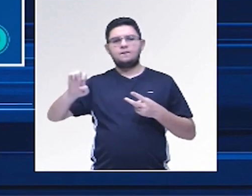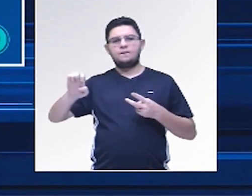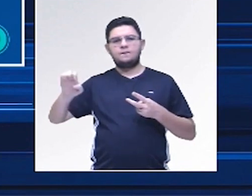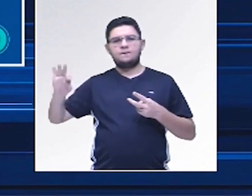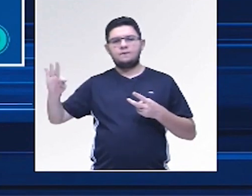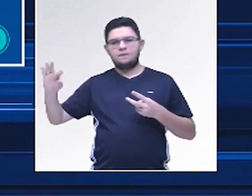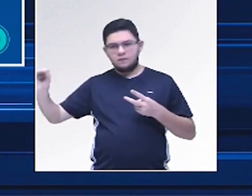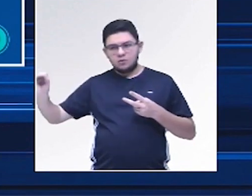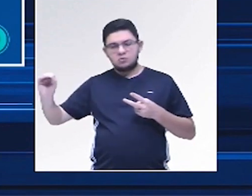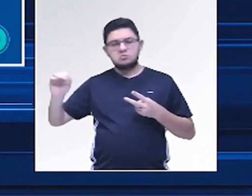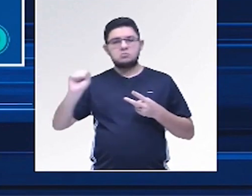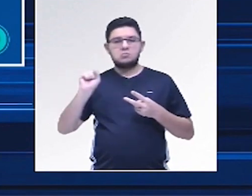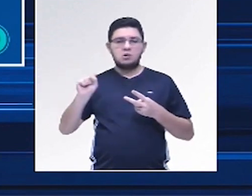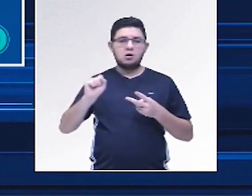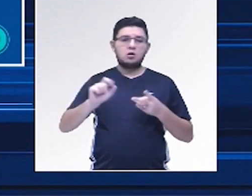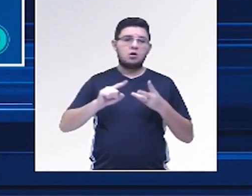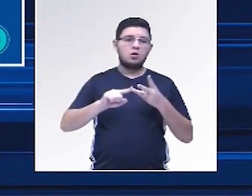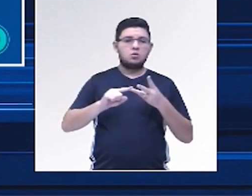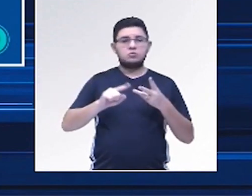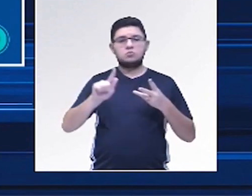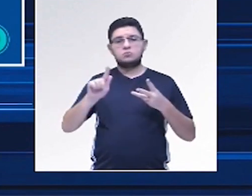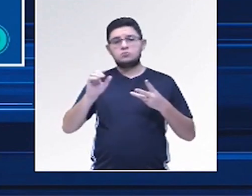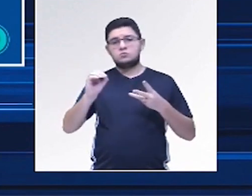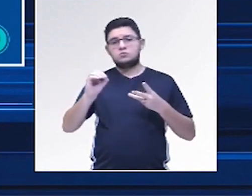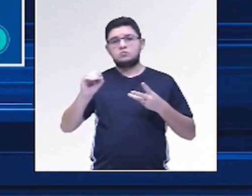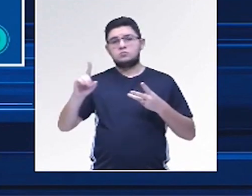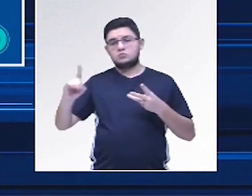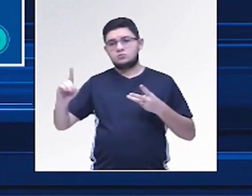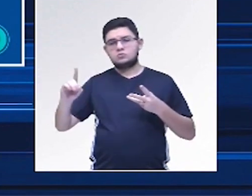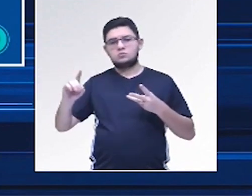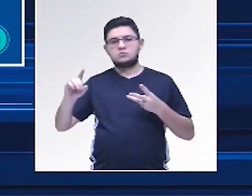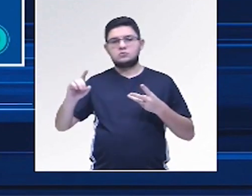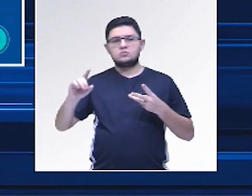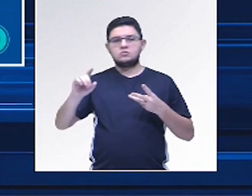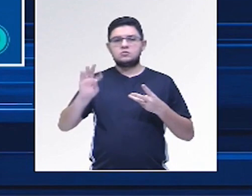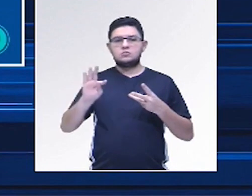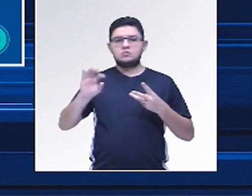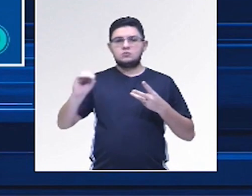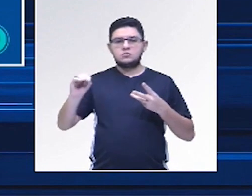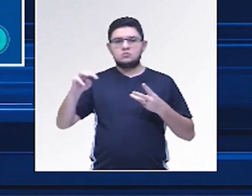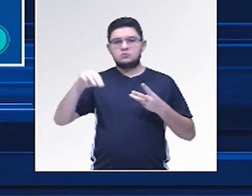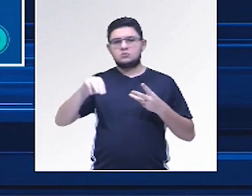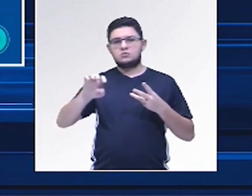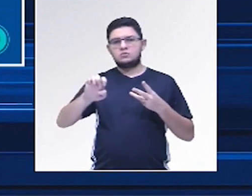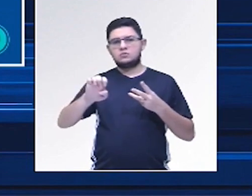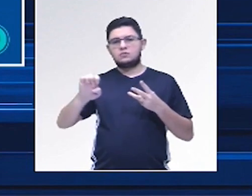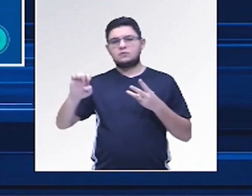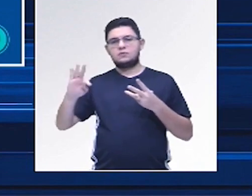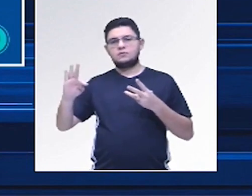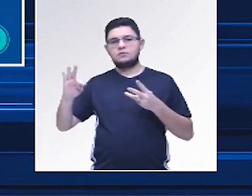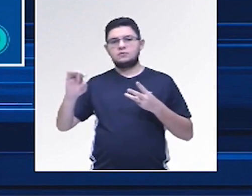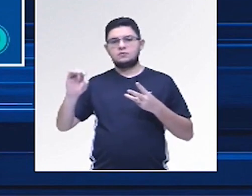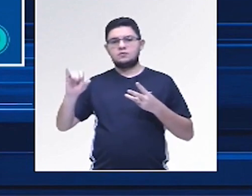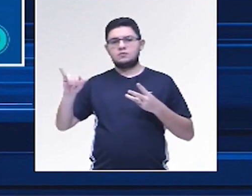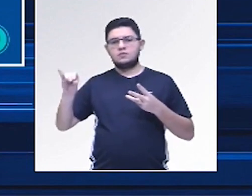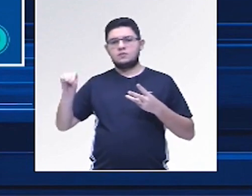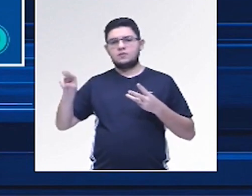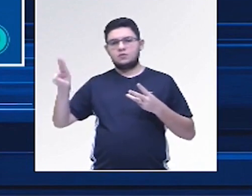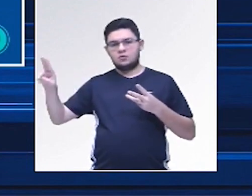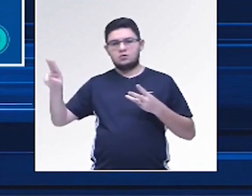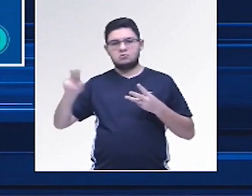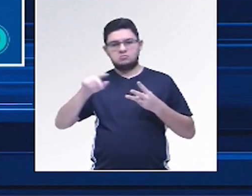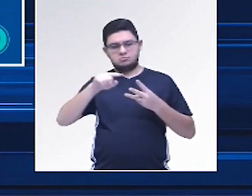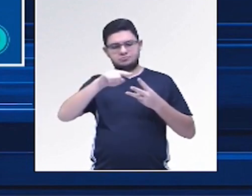to meet you, prazer em conhecer você. Nice to meet you, legal conhecer você. Good to meet you, bom conhecer